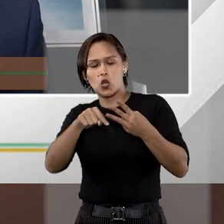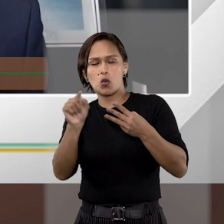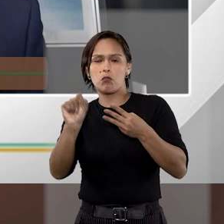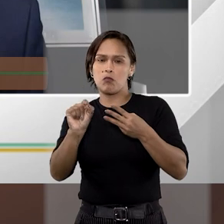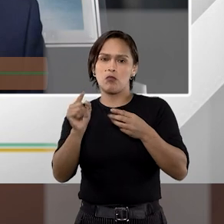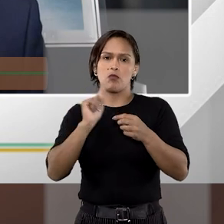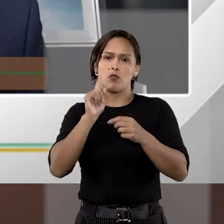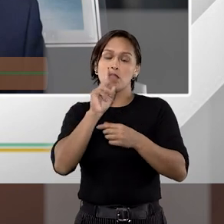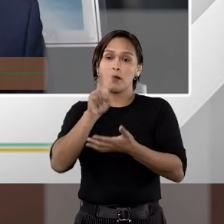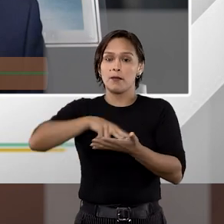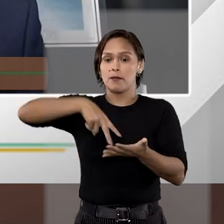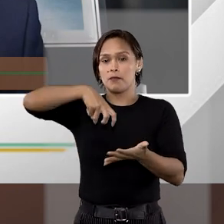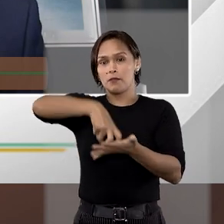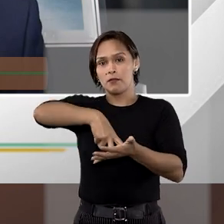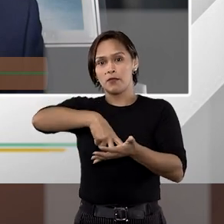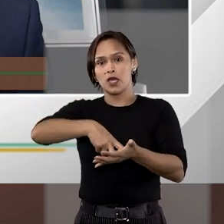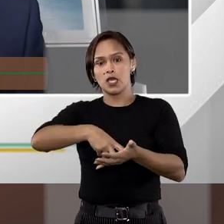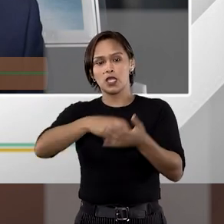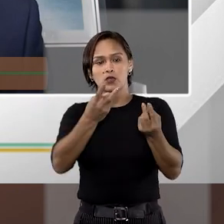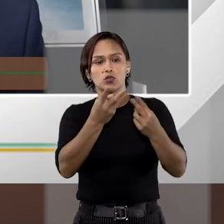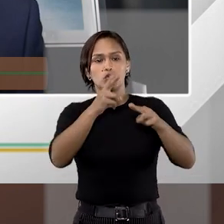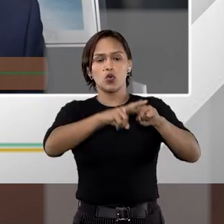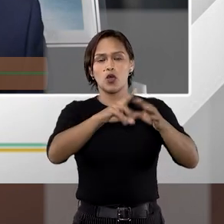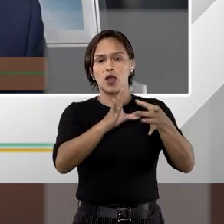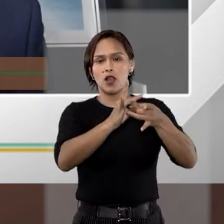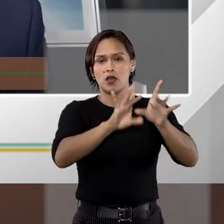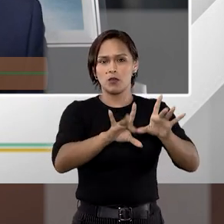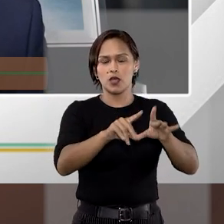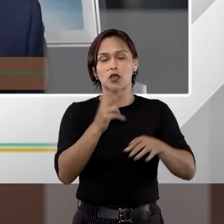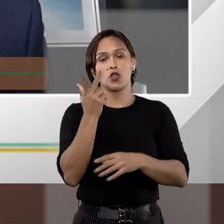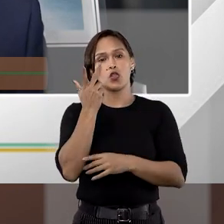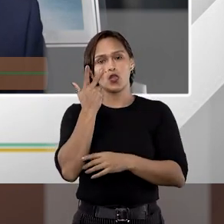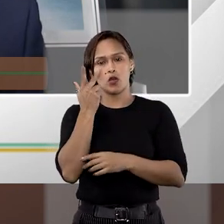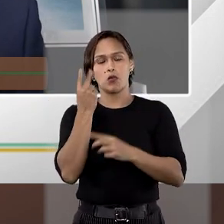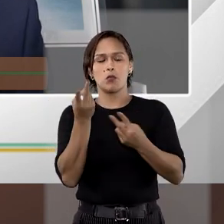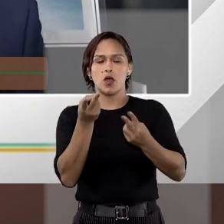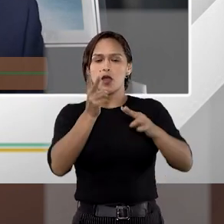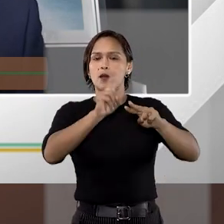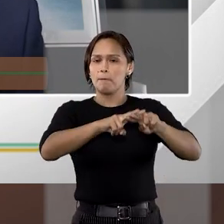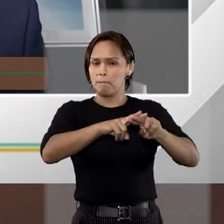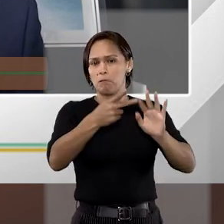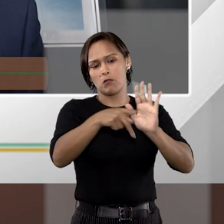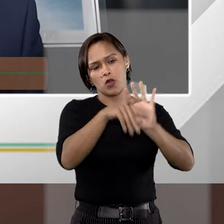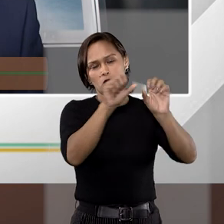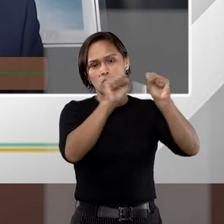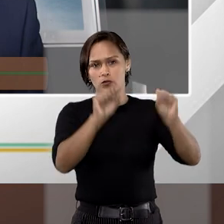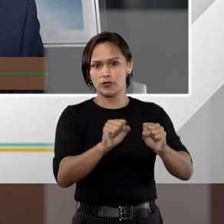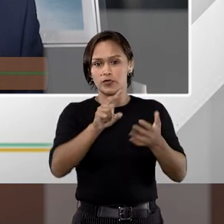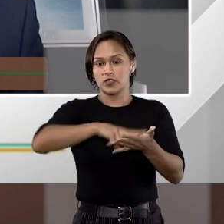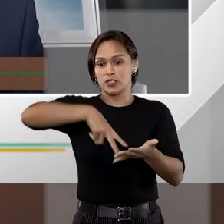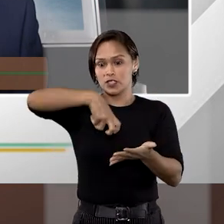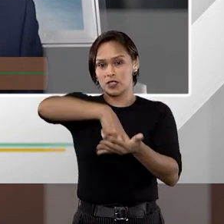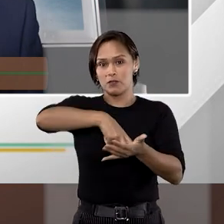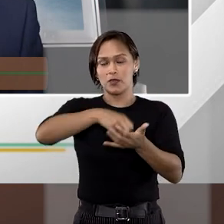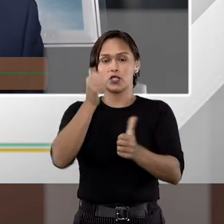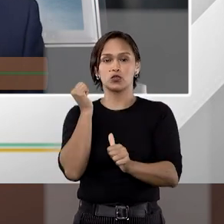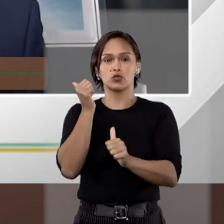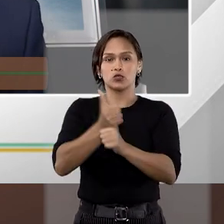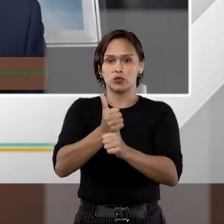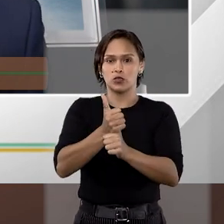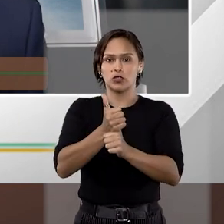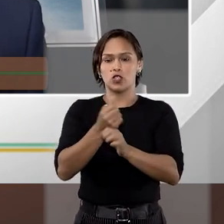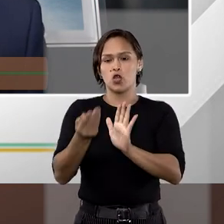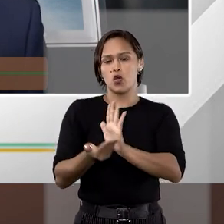seja é uma pena que não privativa de liberdade normalmente uma pena privativa de liberdade e as penas substitutivas